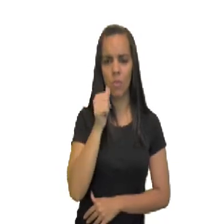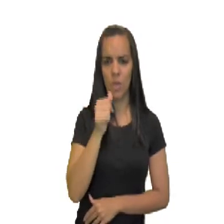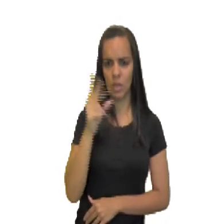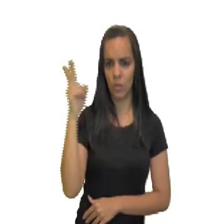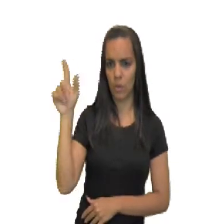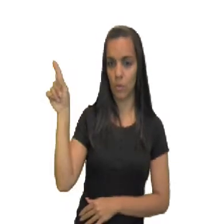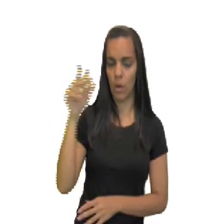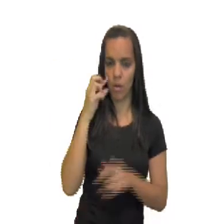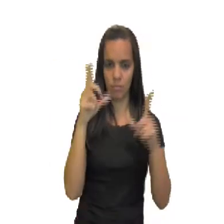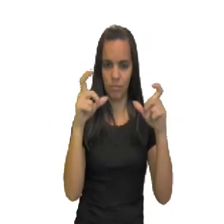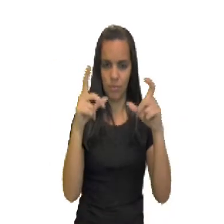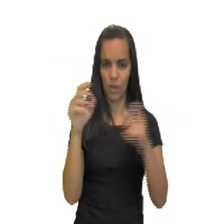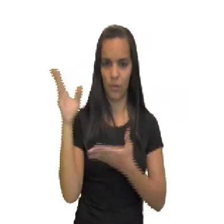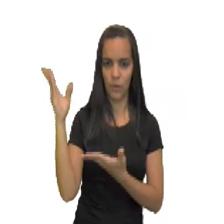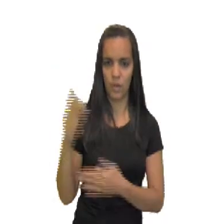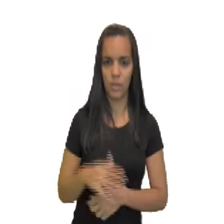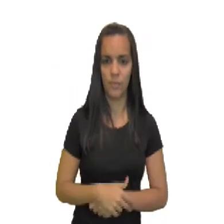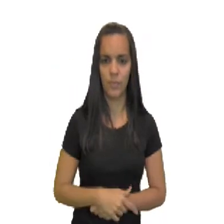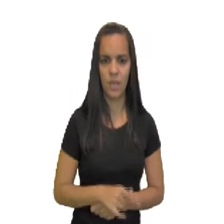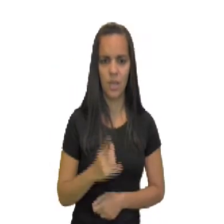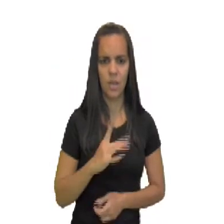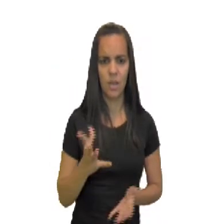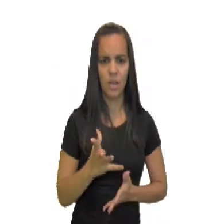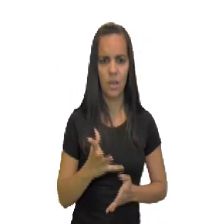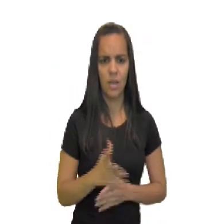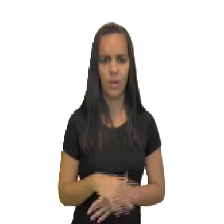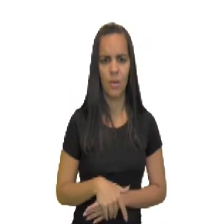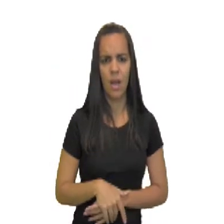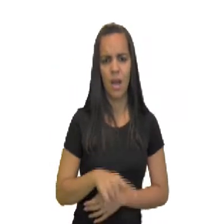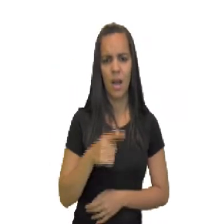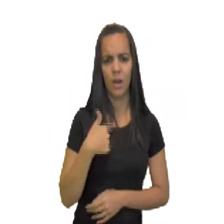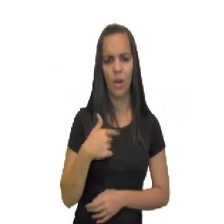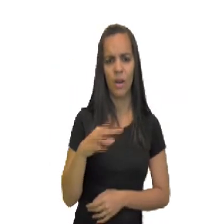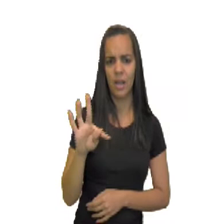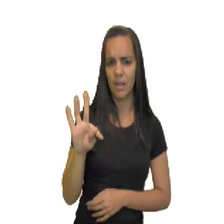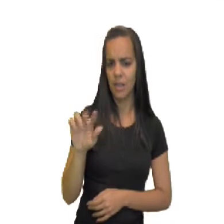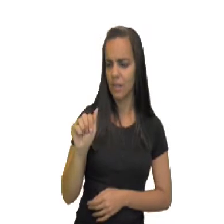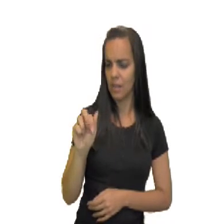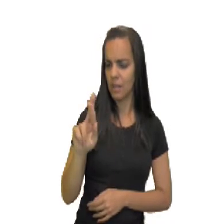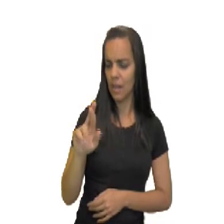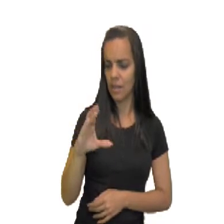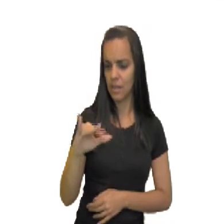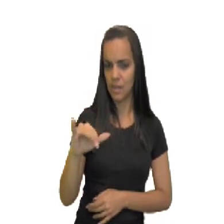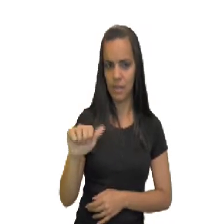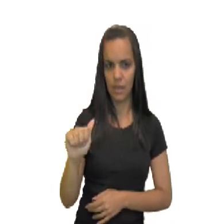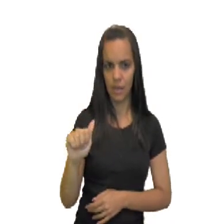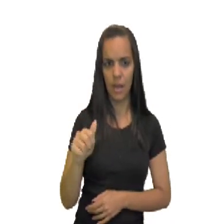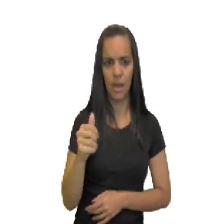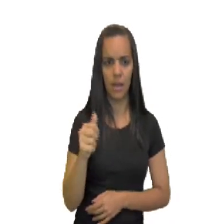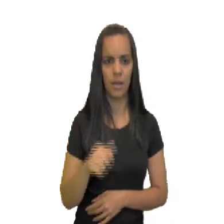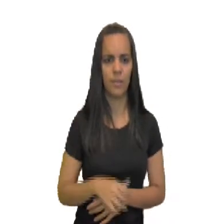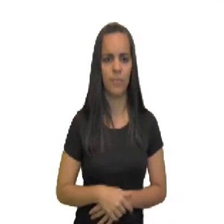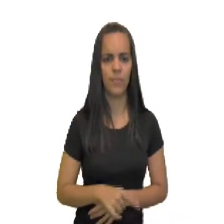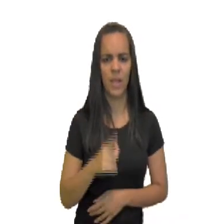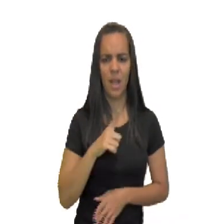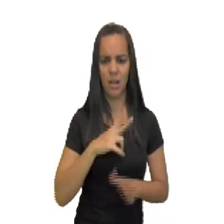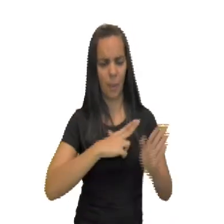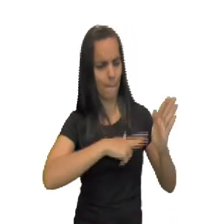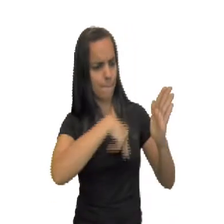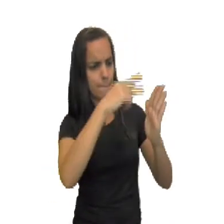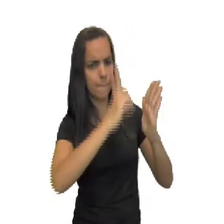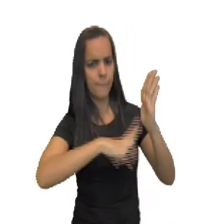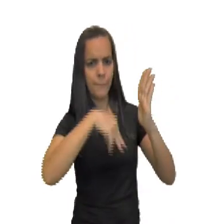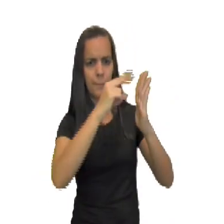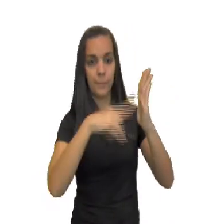e Tarsila do Amaral. Tarsila do Amaral, ela é a autora da pintura brasileira